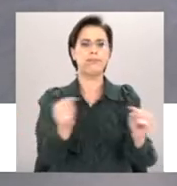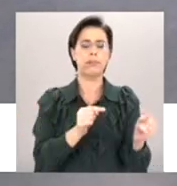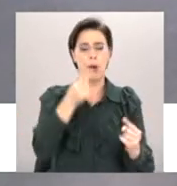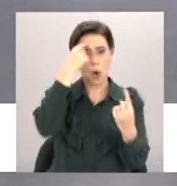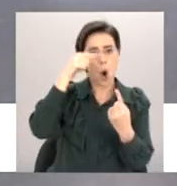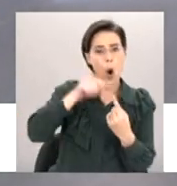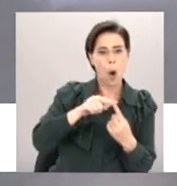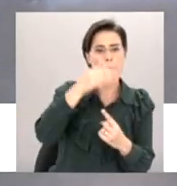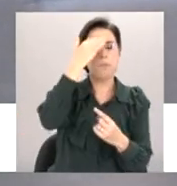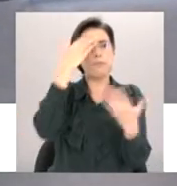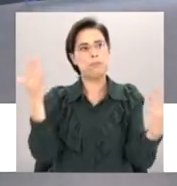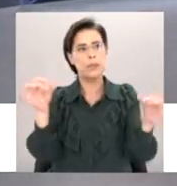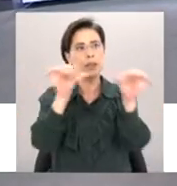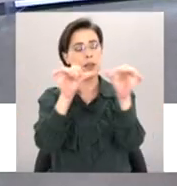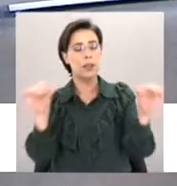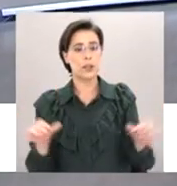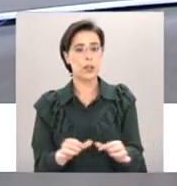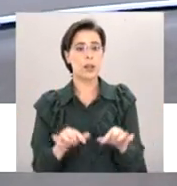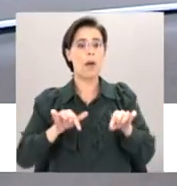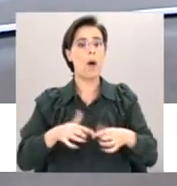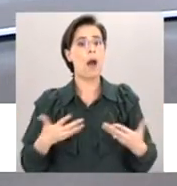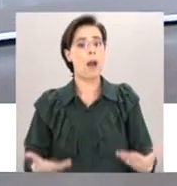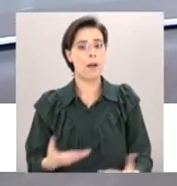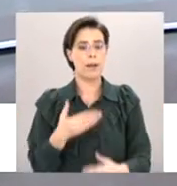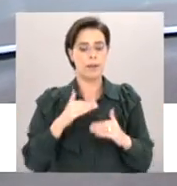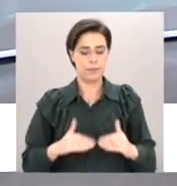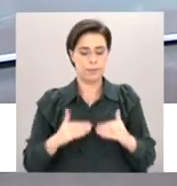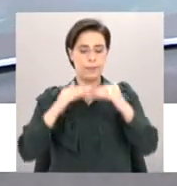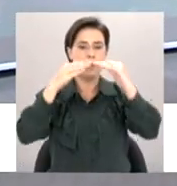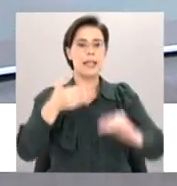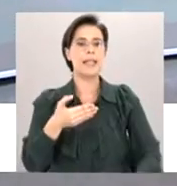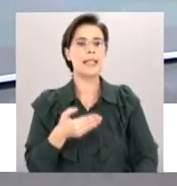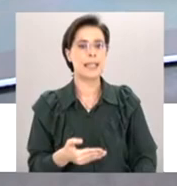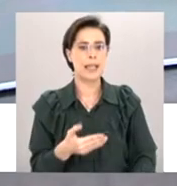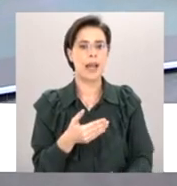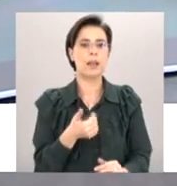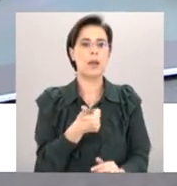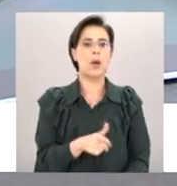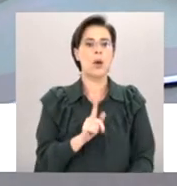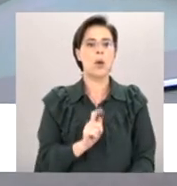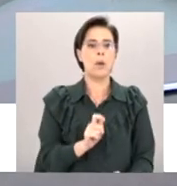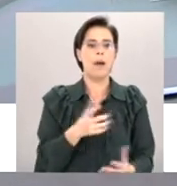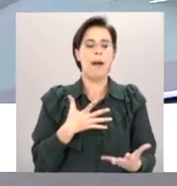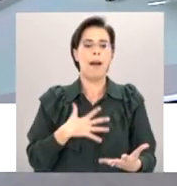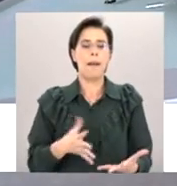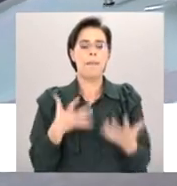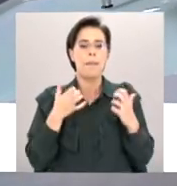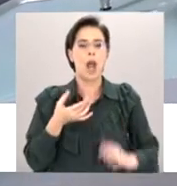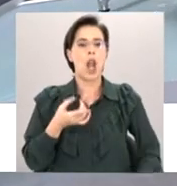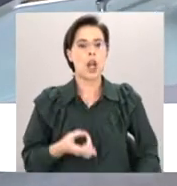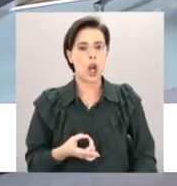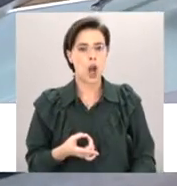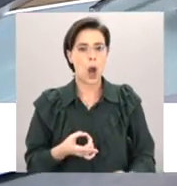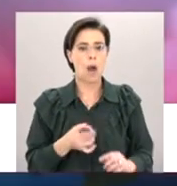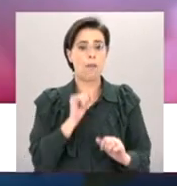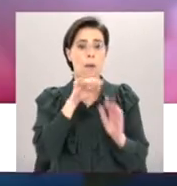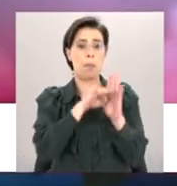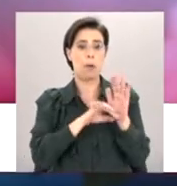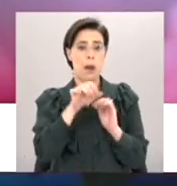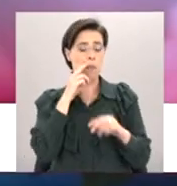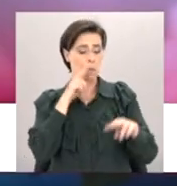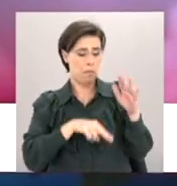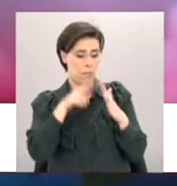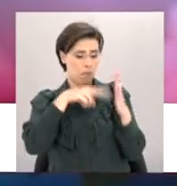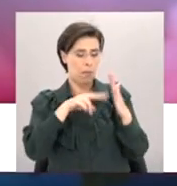achar que o sistema que hoje tem sete escalões e culotes que ele aparentemente pretende passar para novos escalões da cor do seu programa